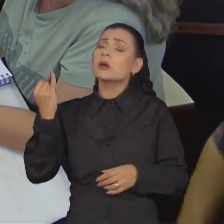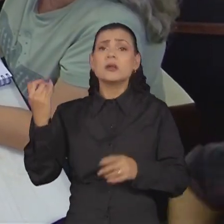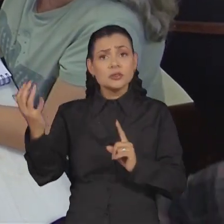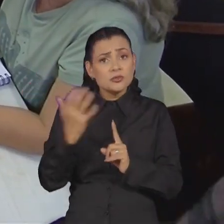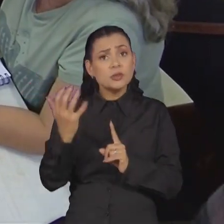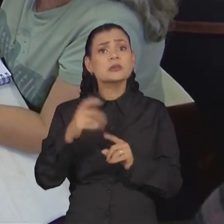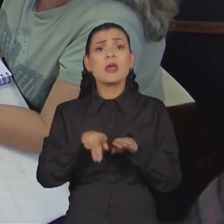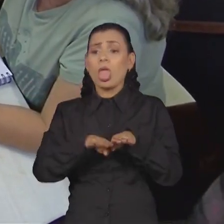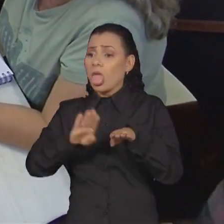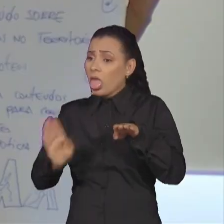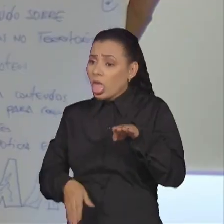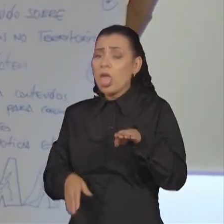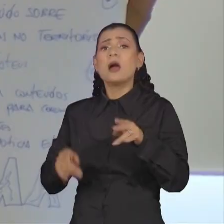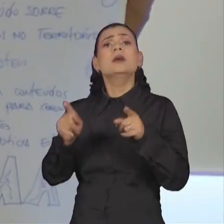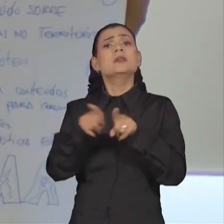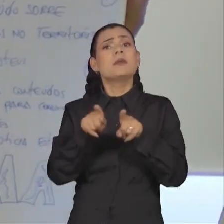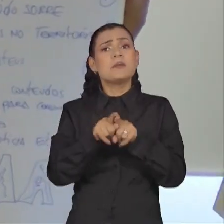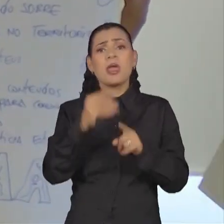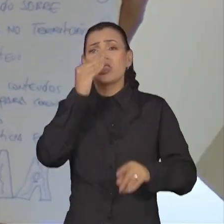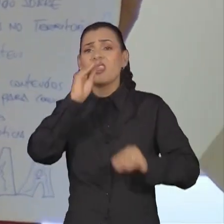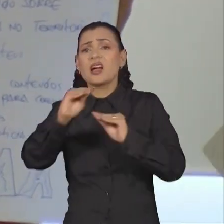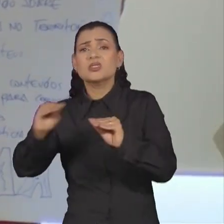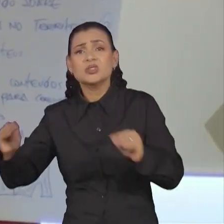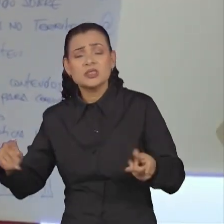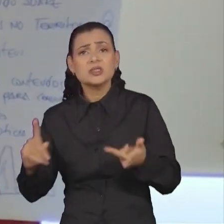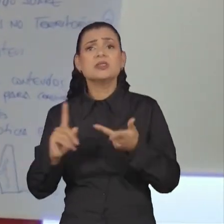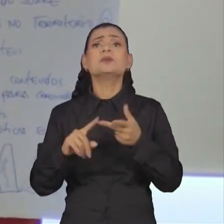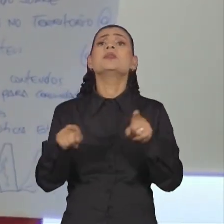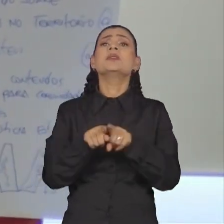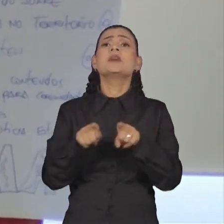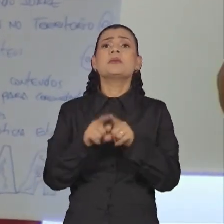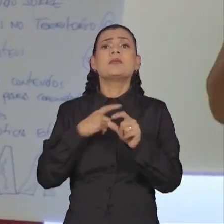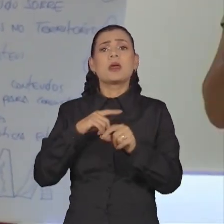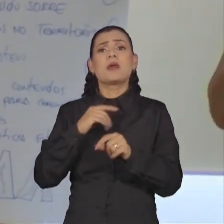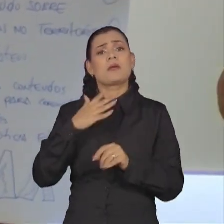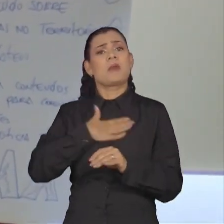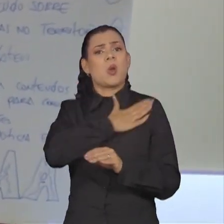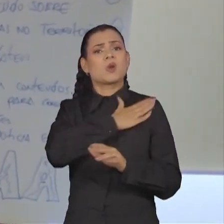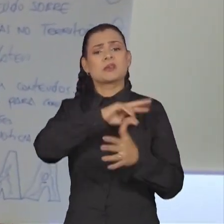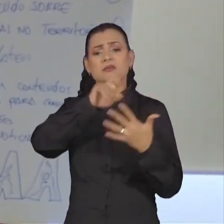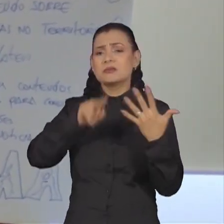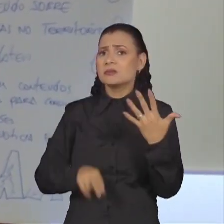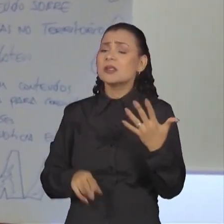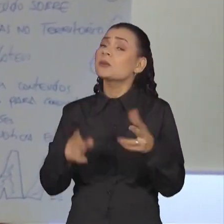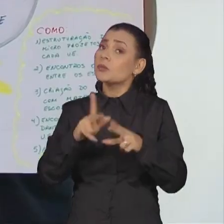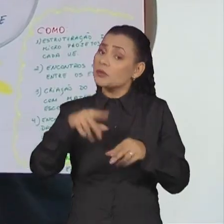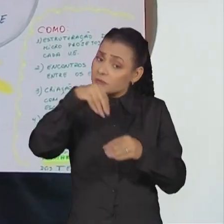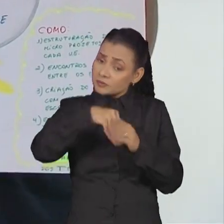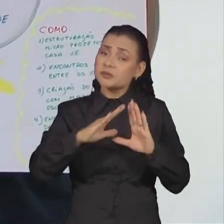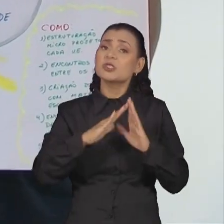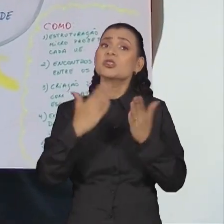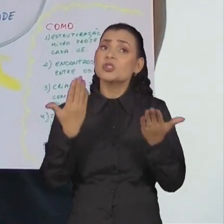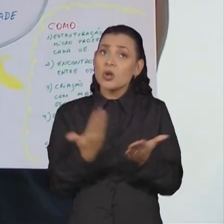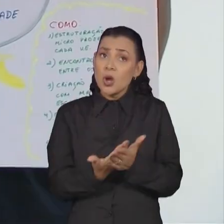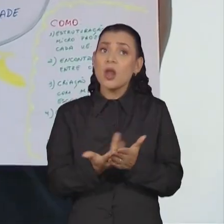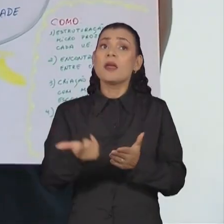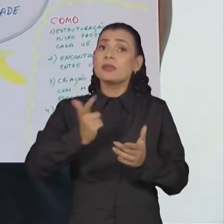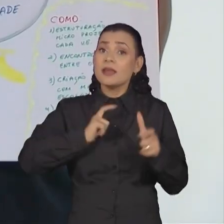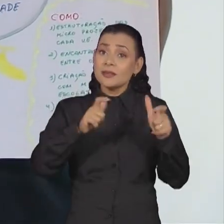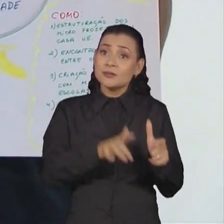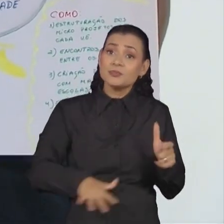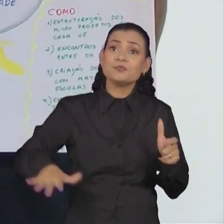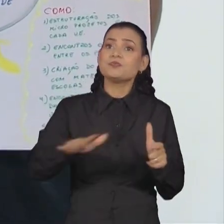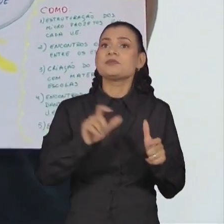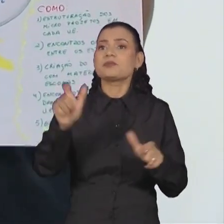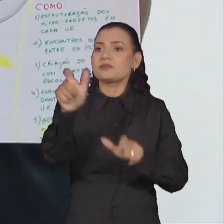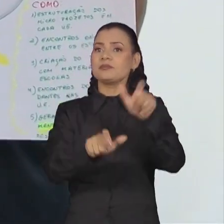de desigualdades, por negacionismo e também por desregulamentação. E as escolas são um espaço em que as